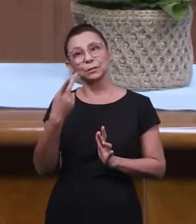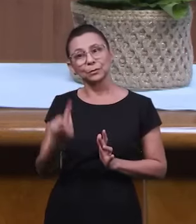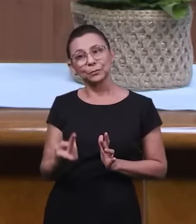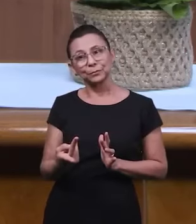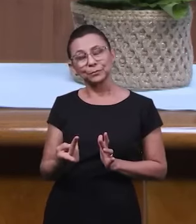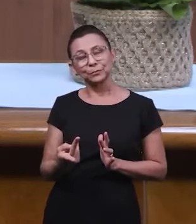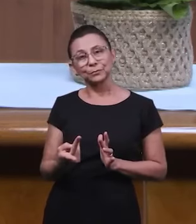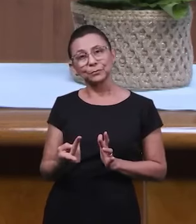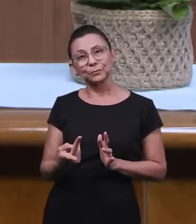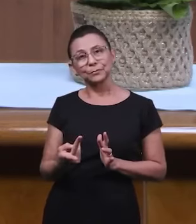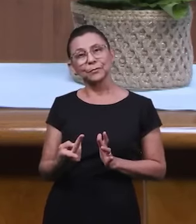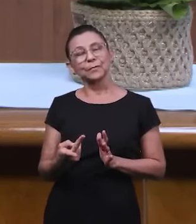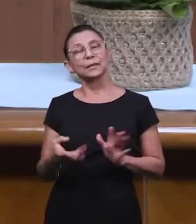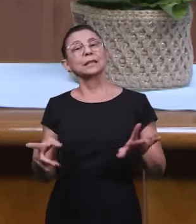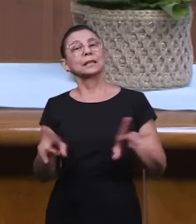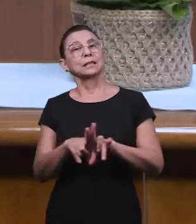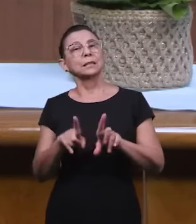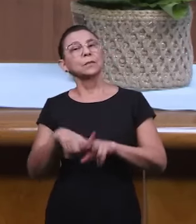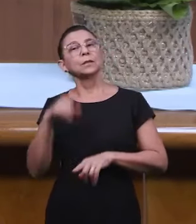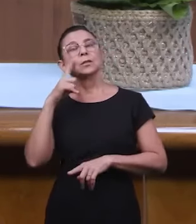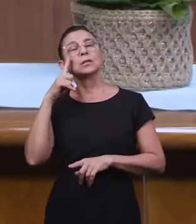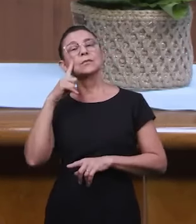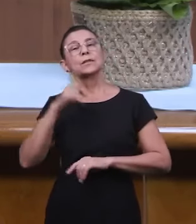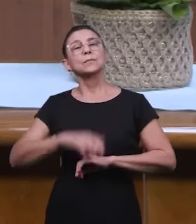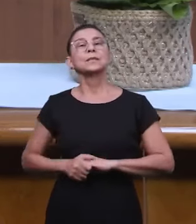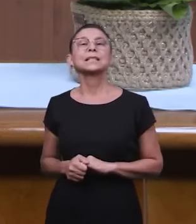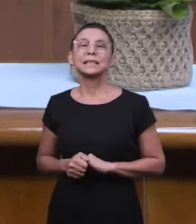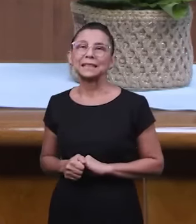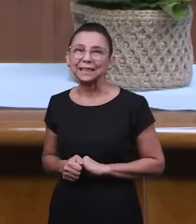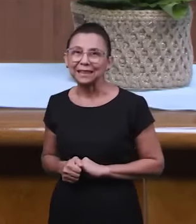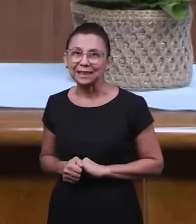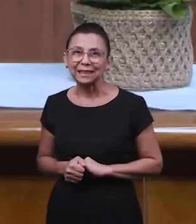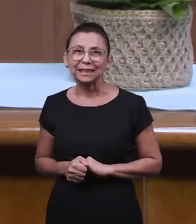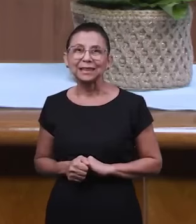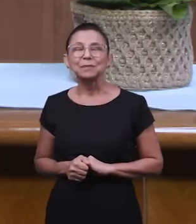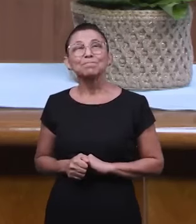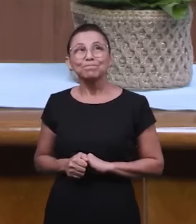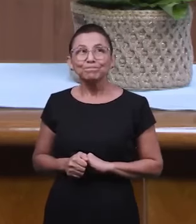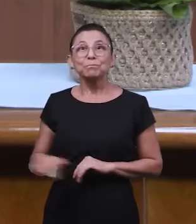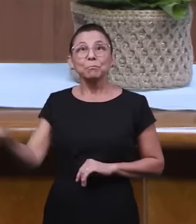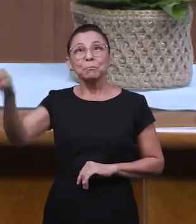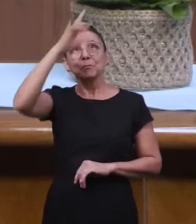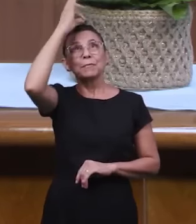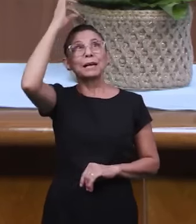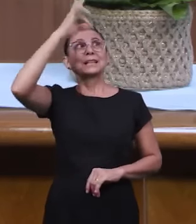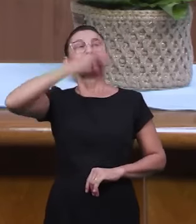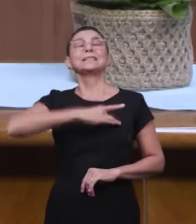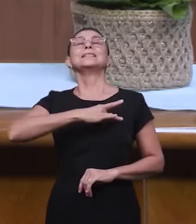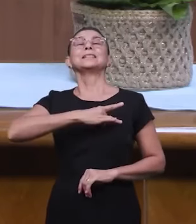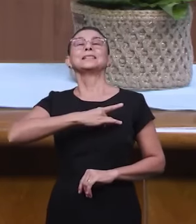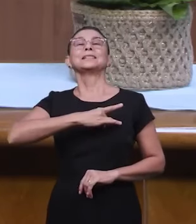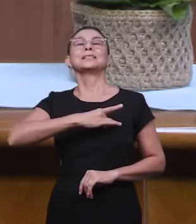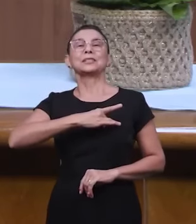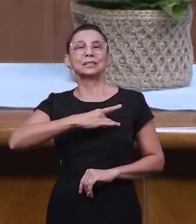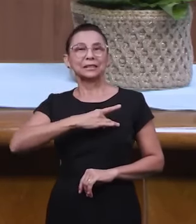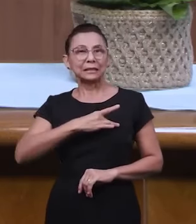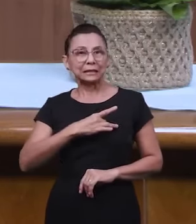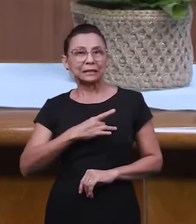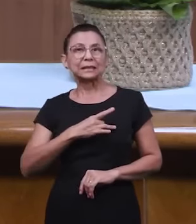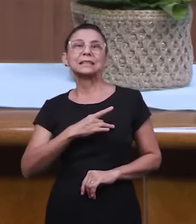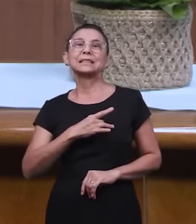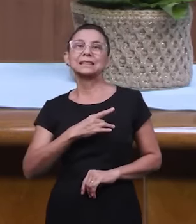tempos. Mais uma vez, lembramos o batismo com o Espírito Santo, que a palavra de Deus chama